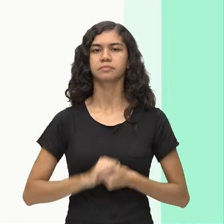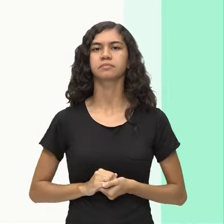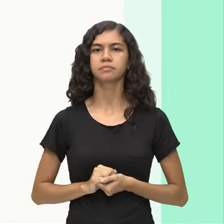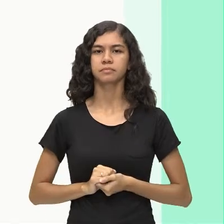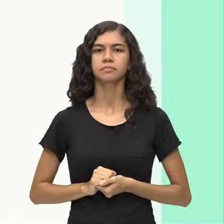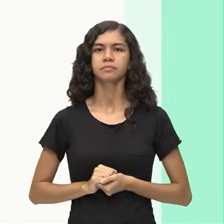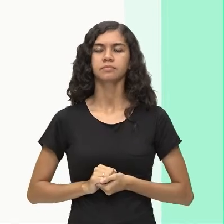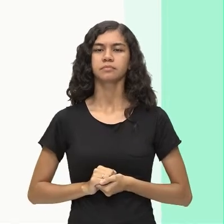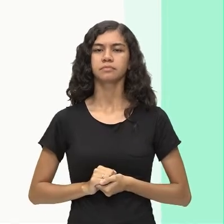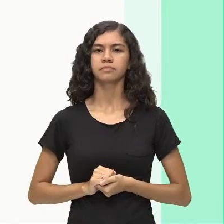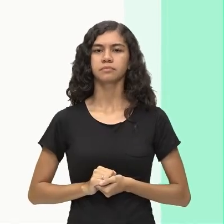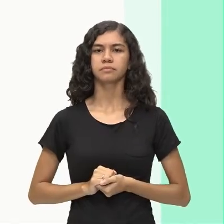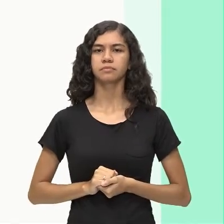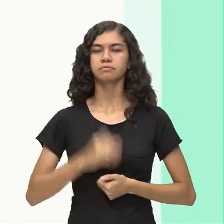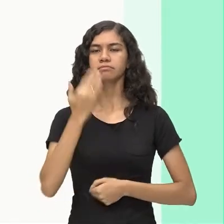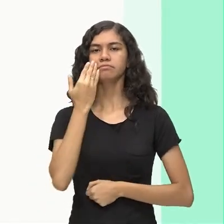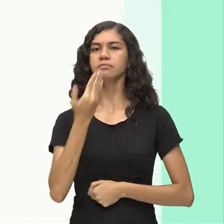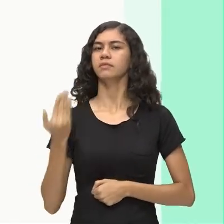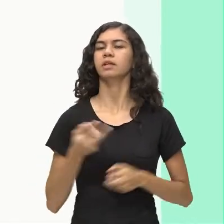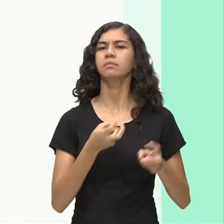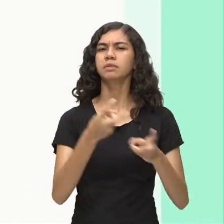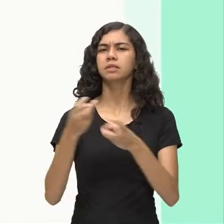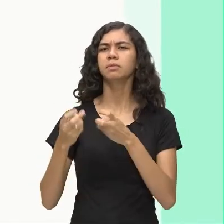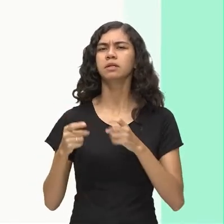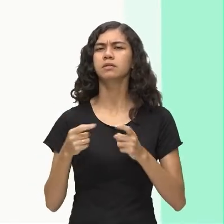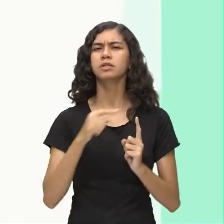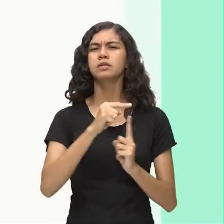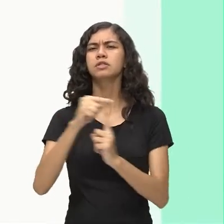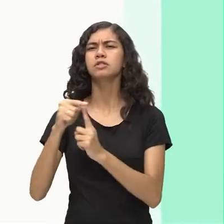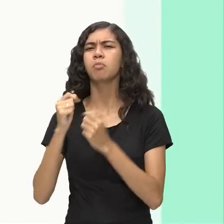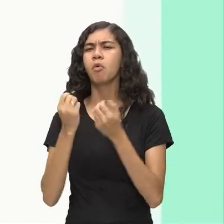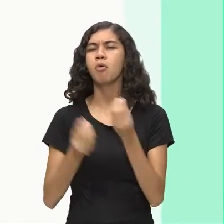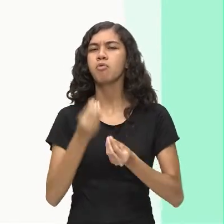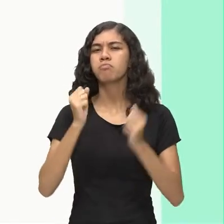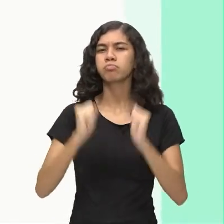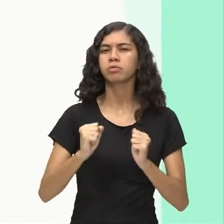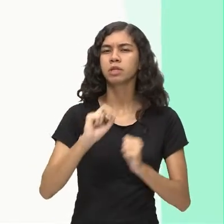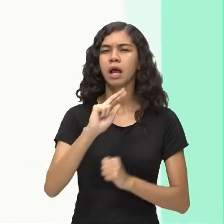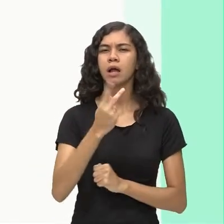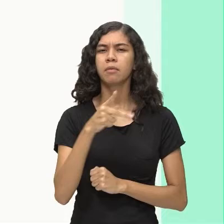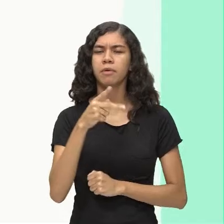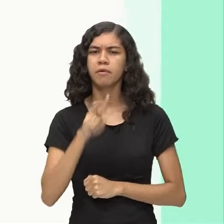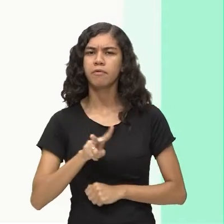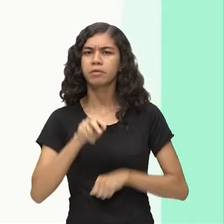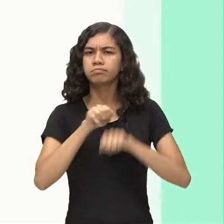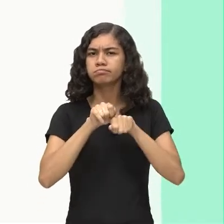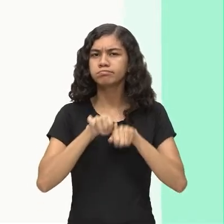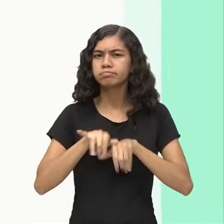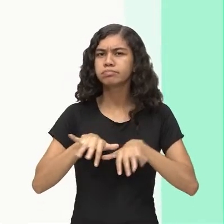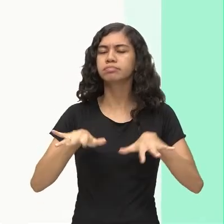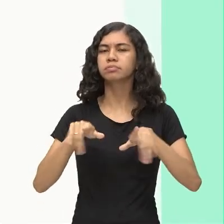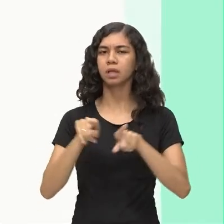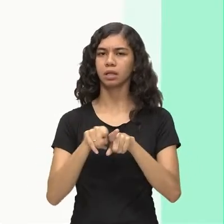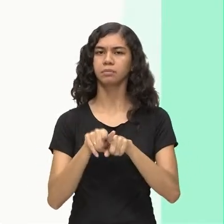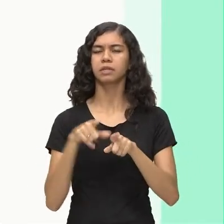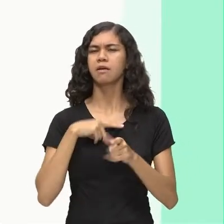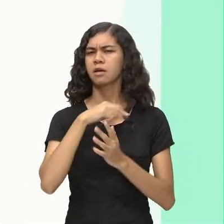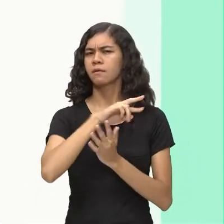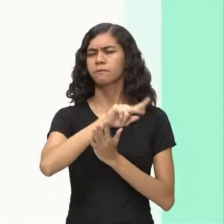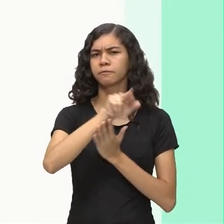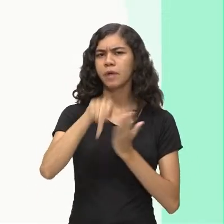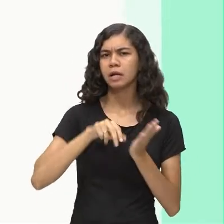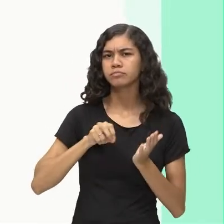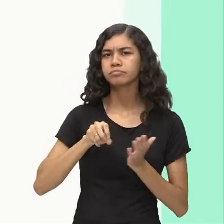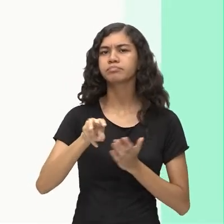Aqui a gente vai observar as formas de transmissão do HPV, né? O HPV vão ter vários tipos de vírus, né? E